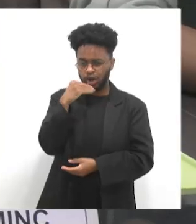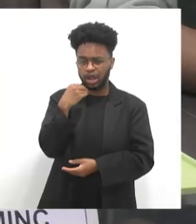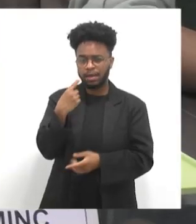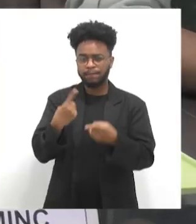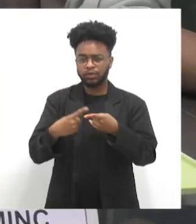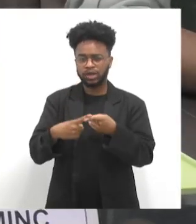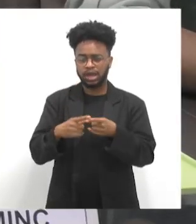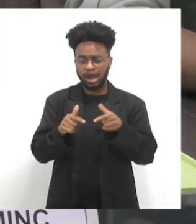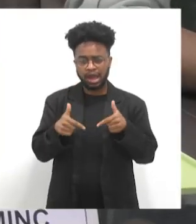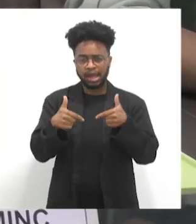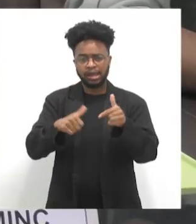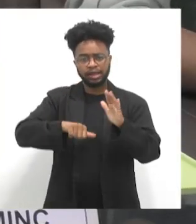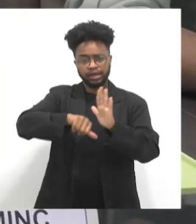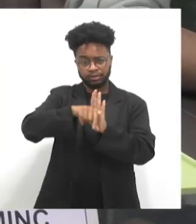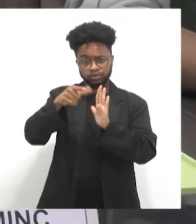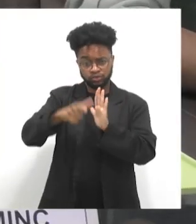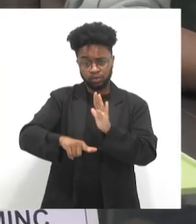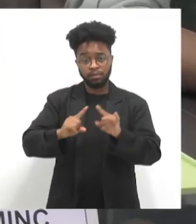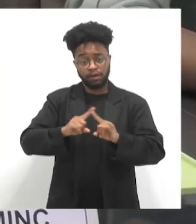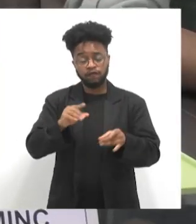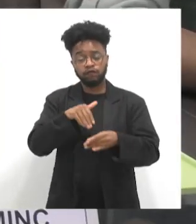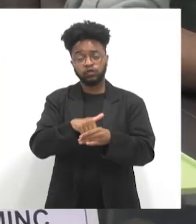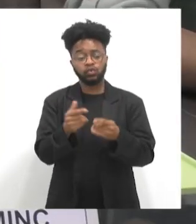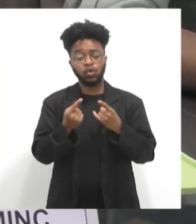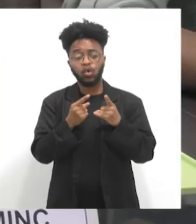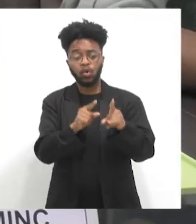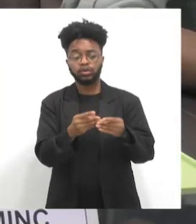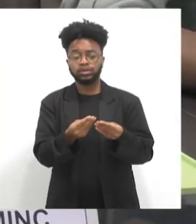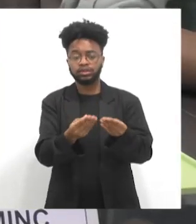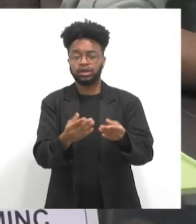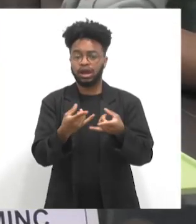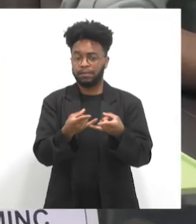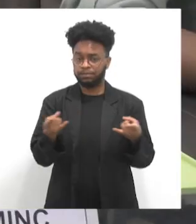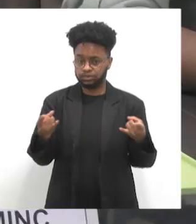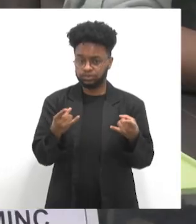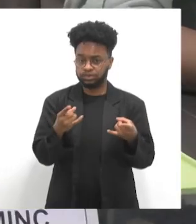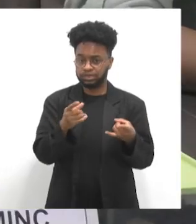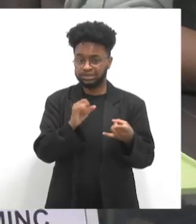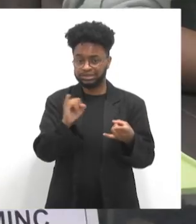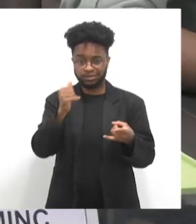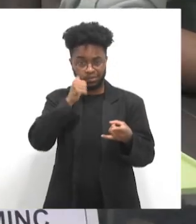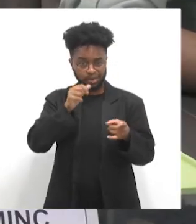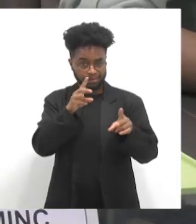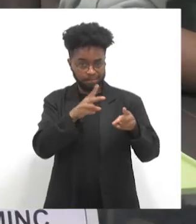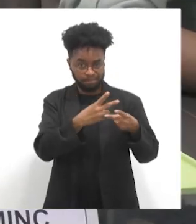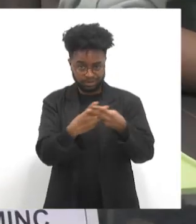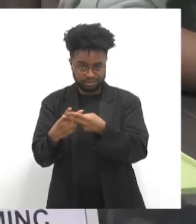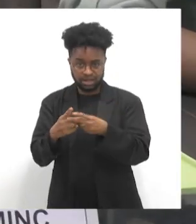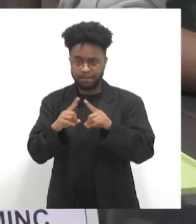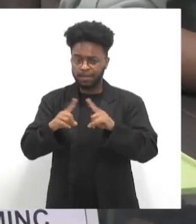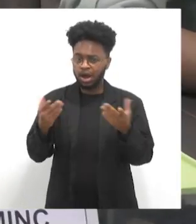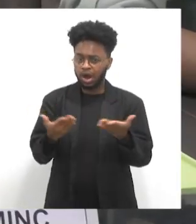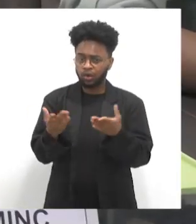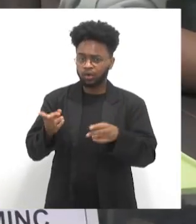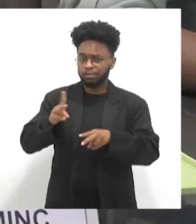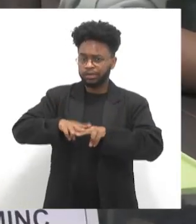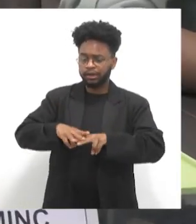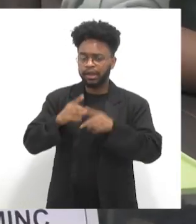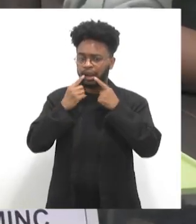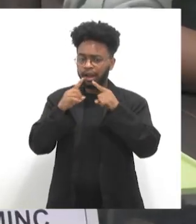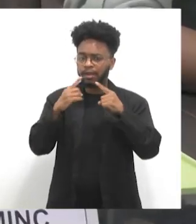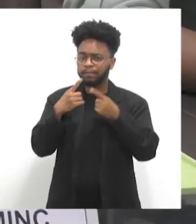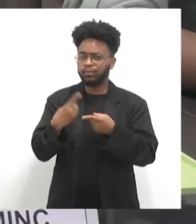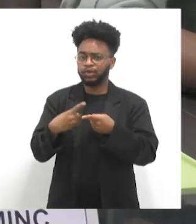crime. Então, ela votou contra o fornecimento de absorvente íntimo para a presa. E agora está se queixando na prisão italiana que não